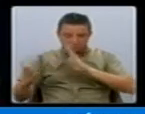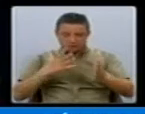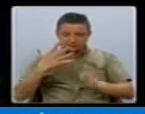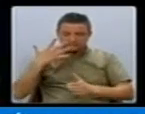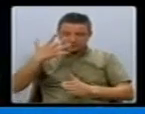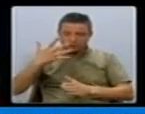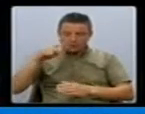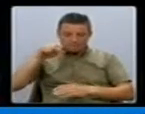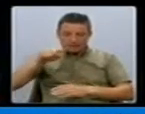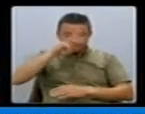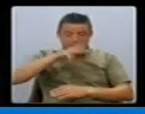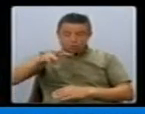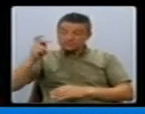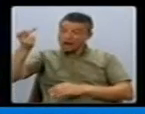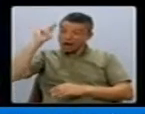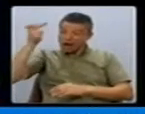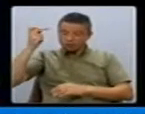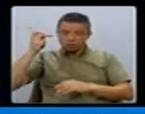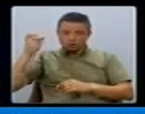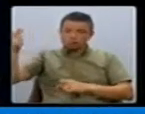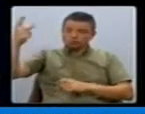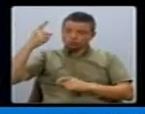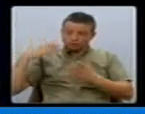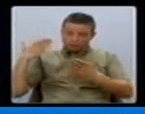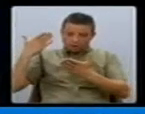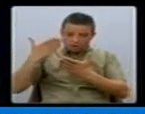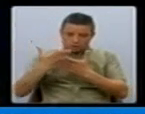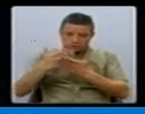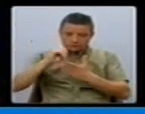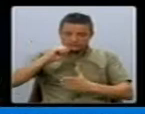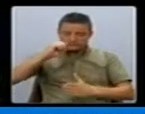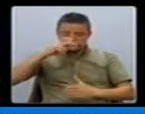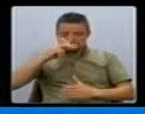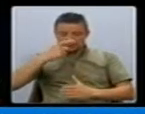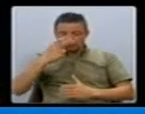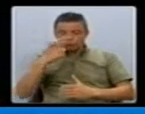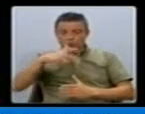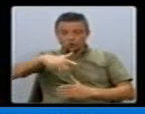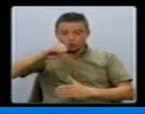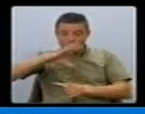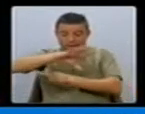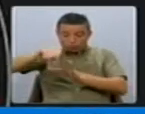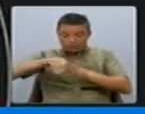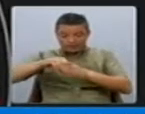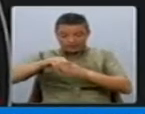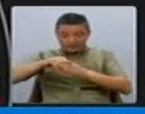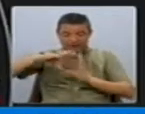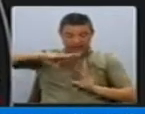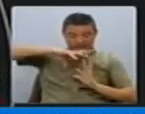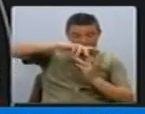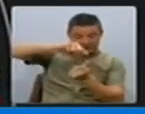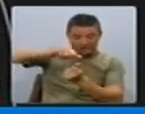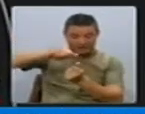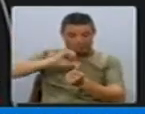milhões de anos, quando o nosso Sol começar a expandir-se até chegar à órbita de Saturno, sim, é má notícia, vai engolir a Terra. Depois dessa fase de